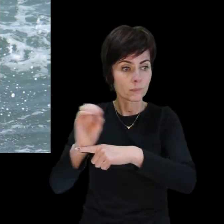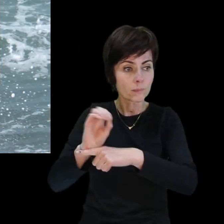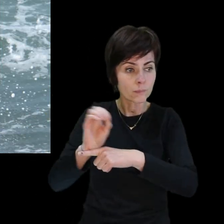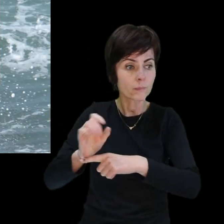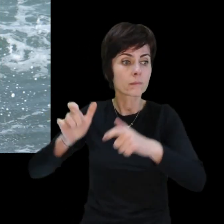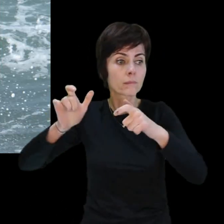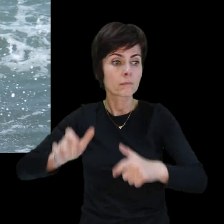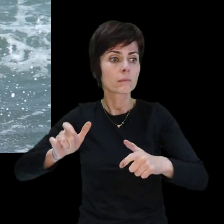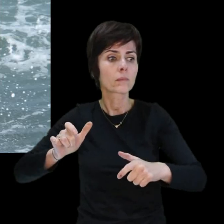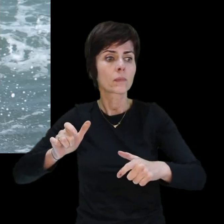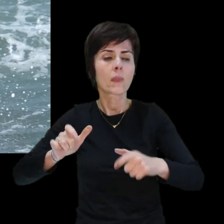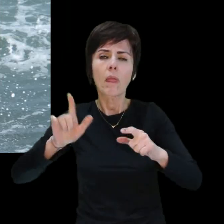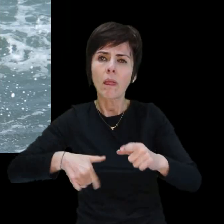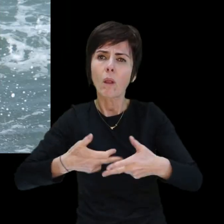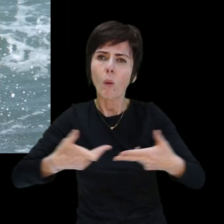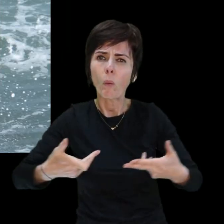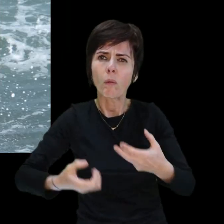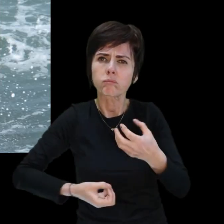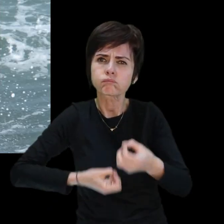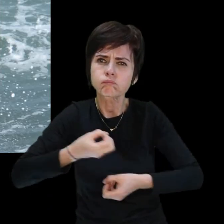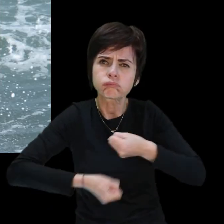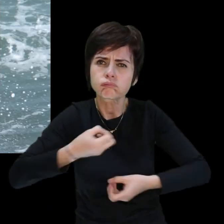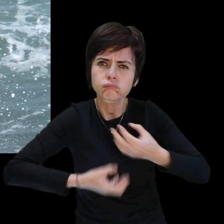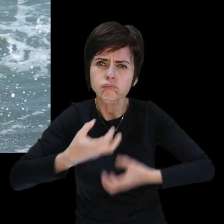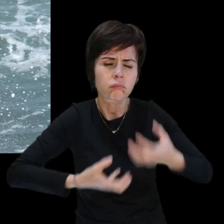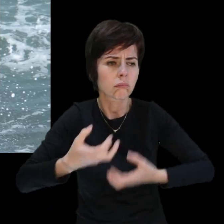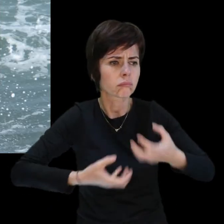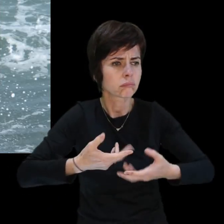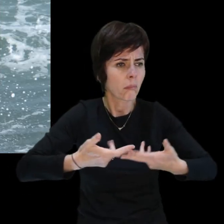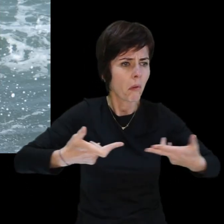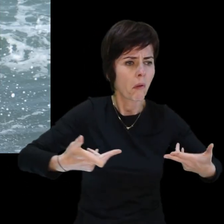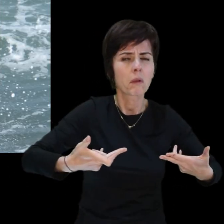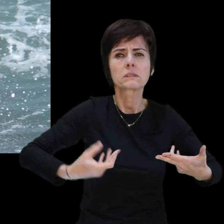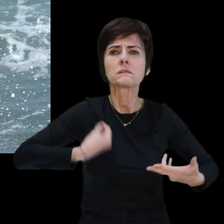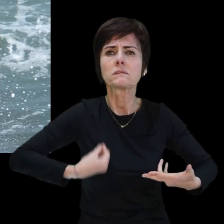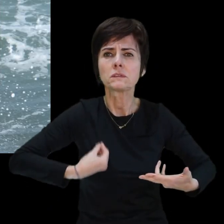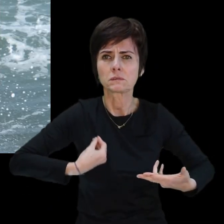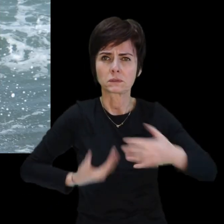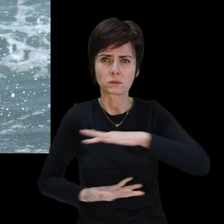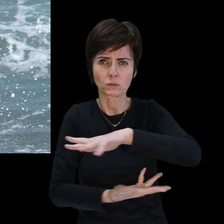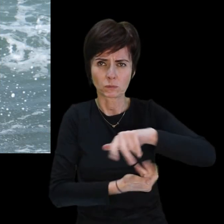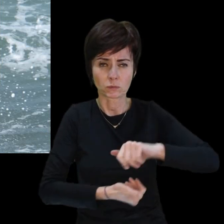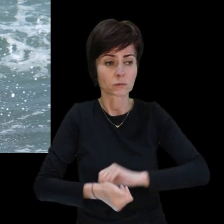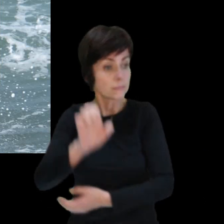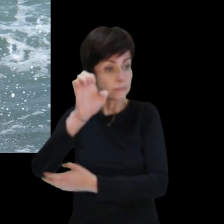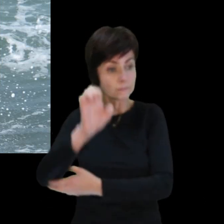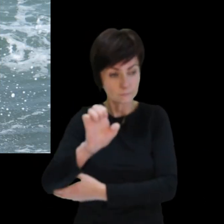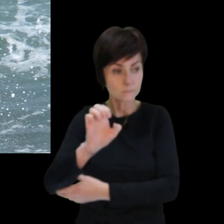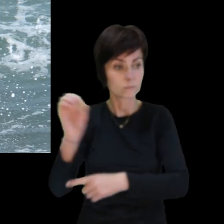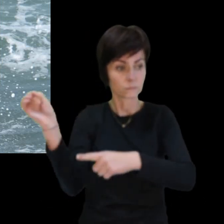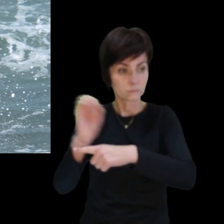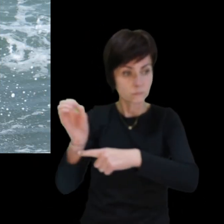dos óxidos que existem nas rochas. Então, escolham a sua resposta e respondam o exercício lá no ambiente virtual de